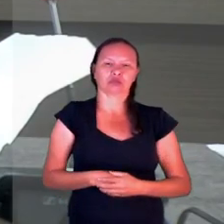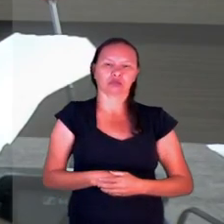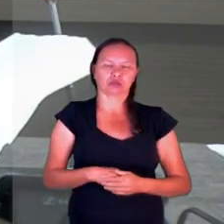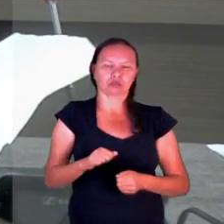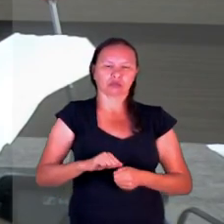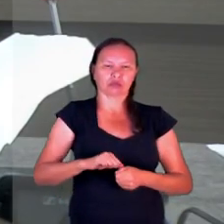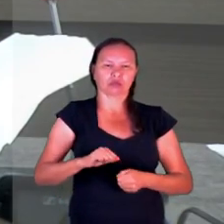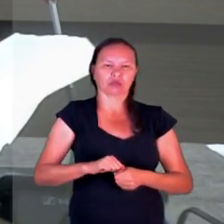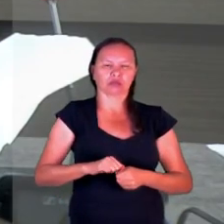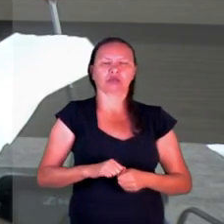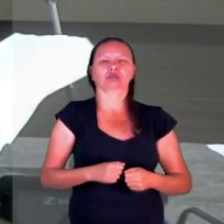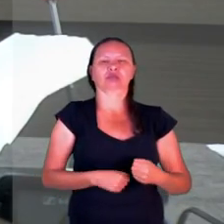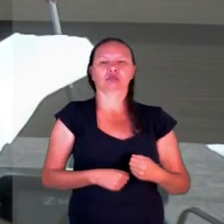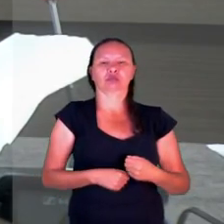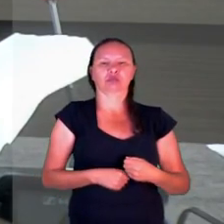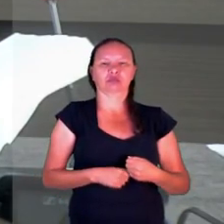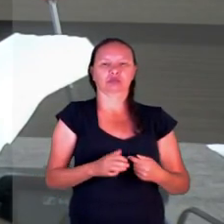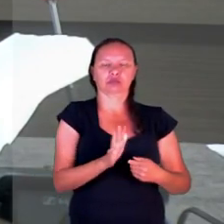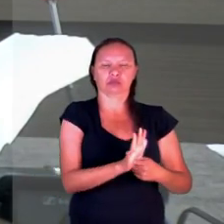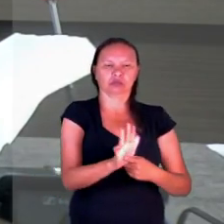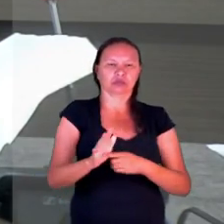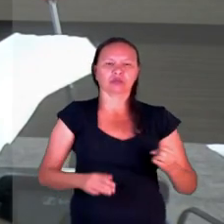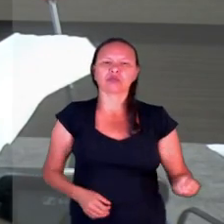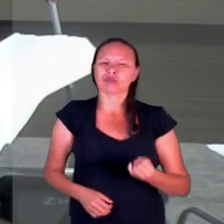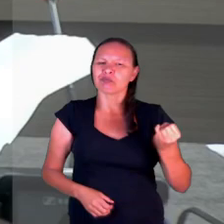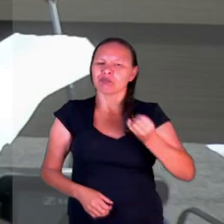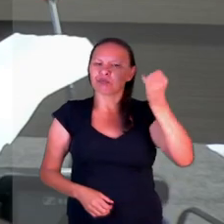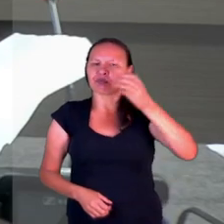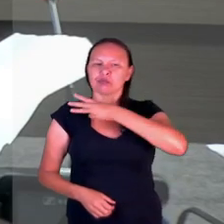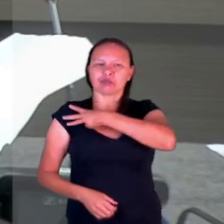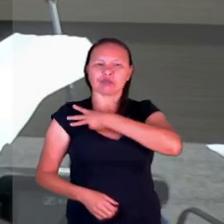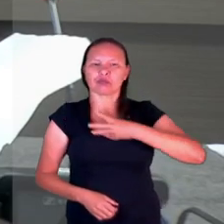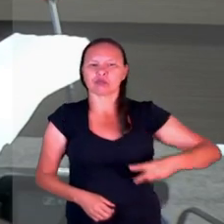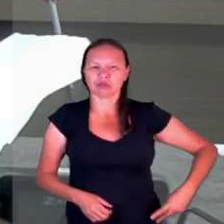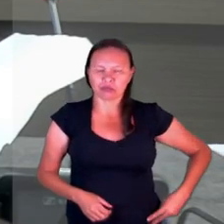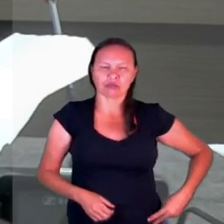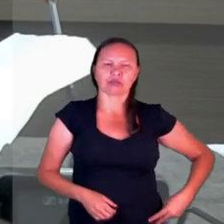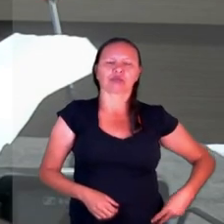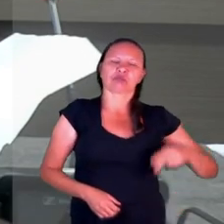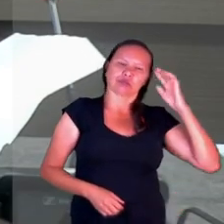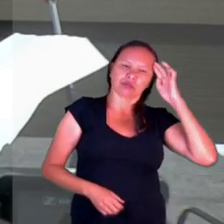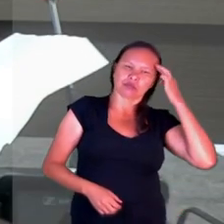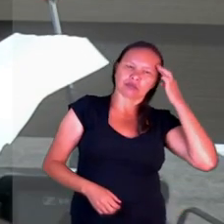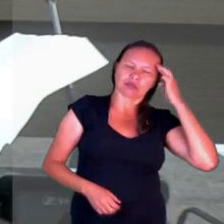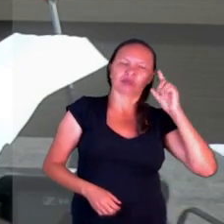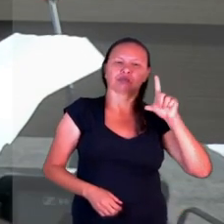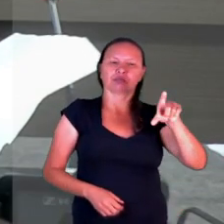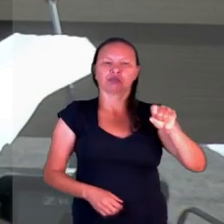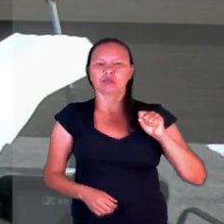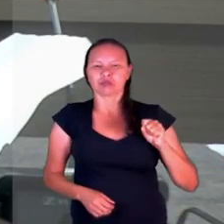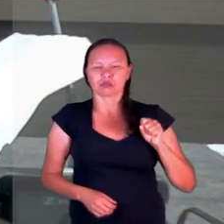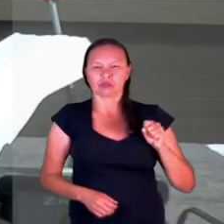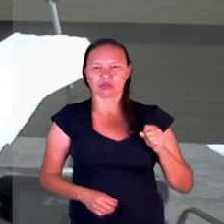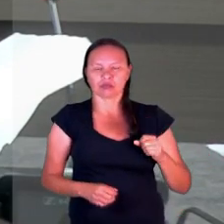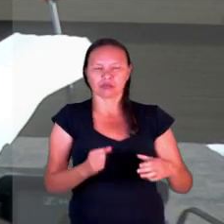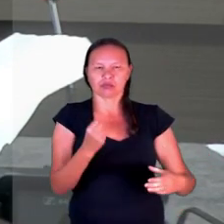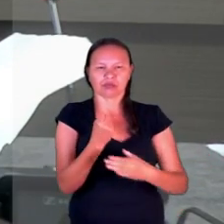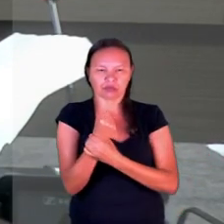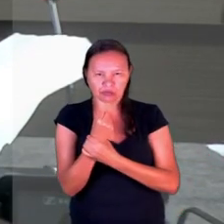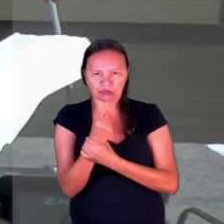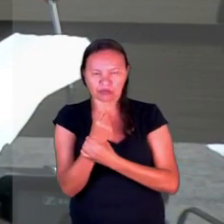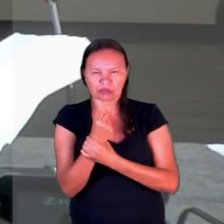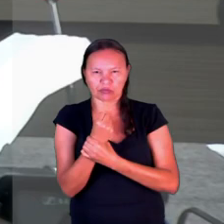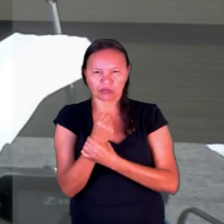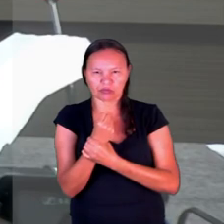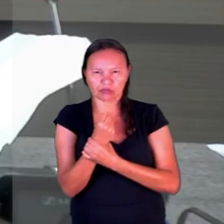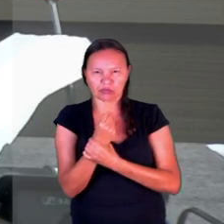avaliação da importância da especialização do ministério público no sentido de buscar a defesa